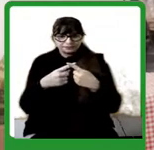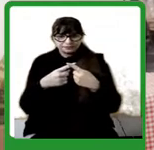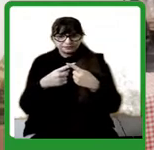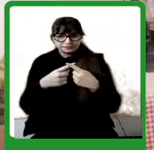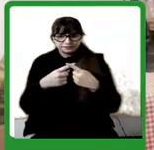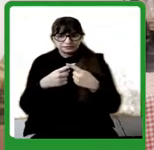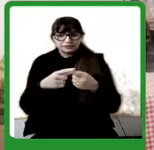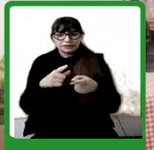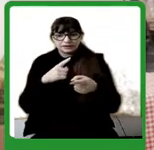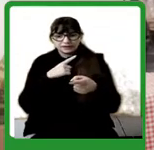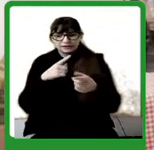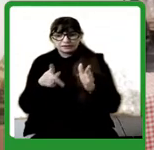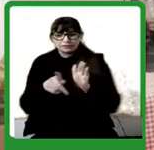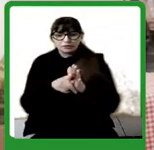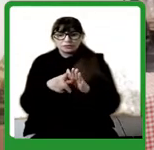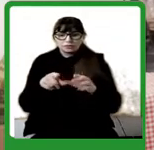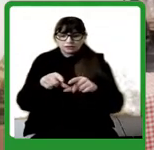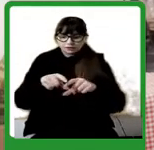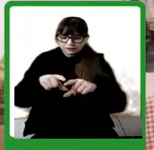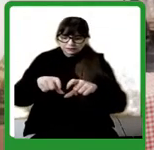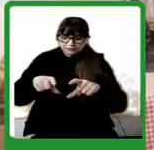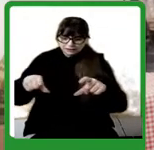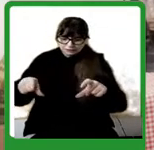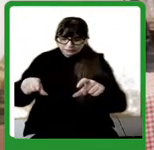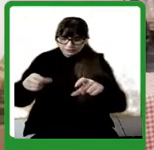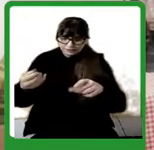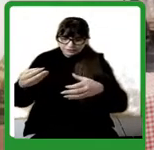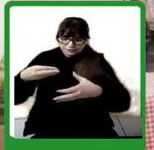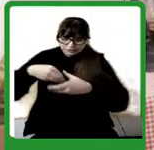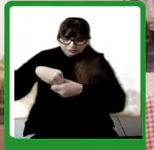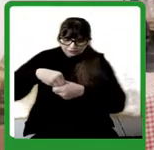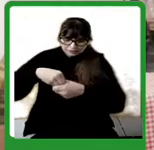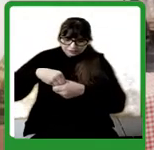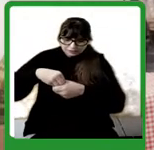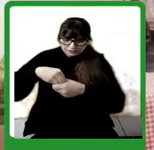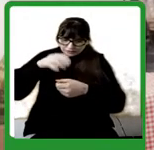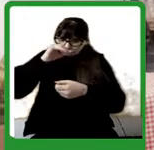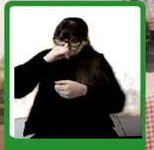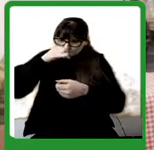as tripas do porco para botar o porco dentro das tripas.